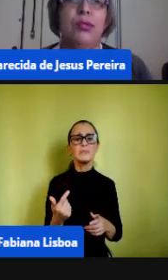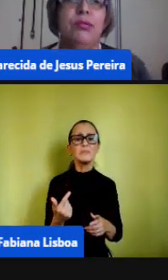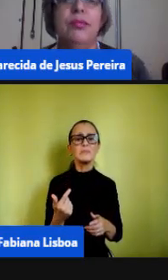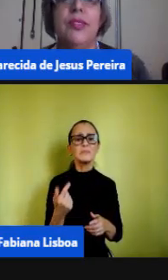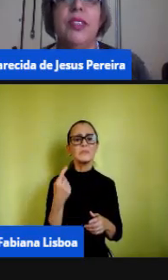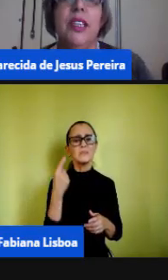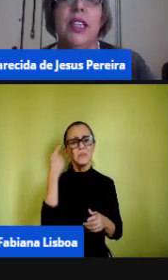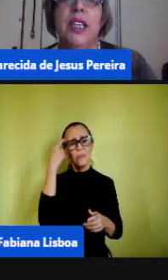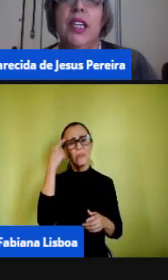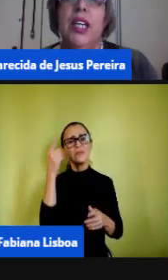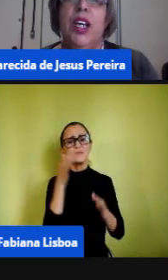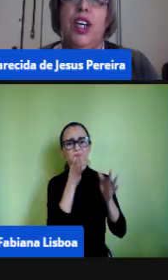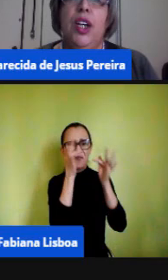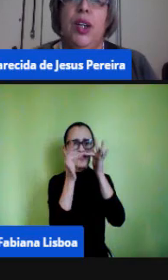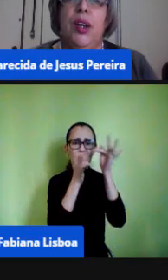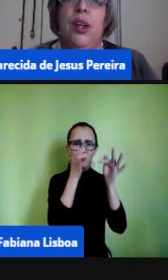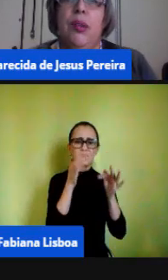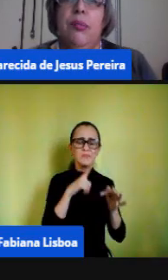cada um.